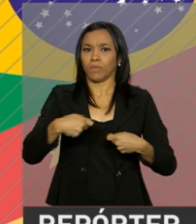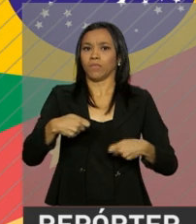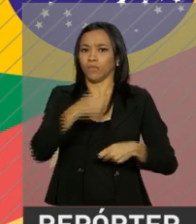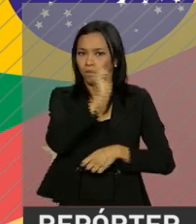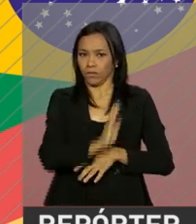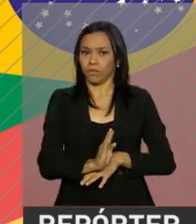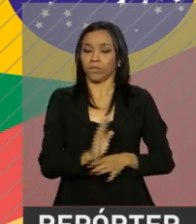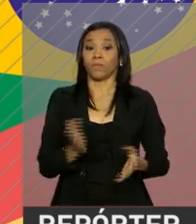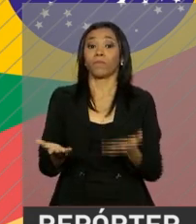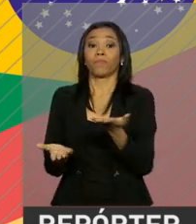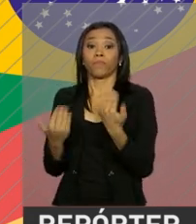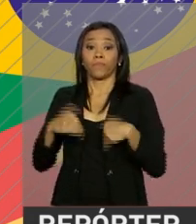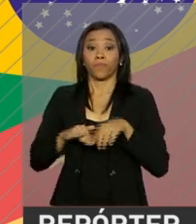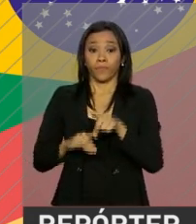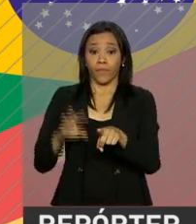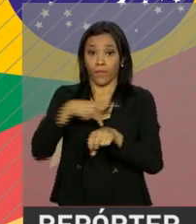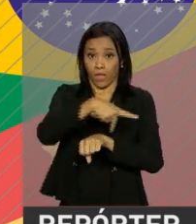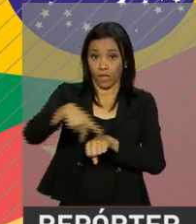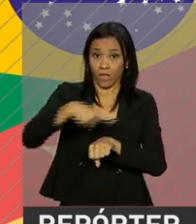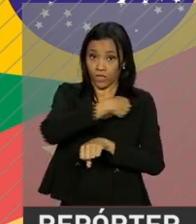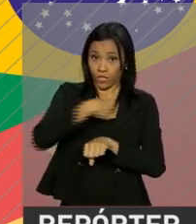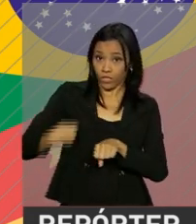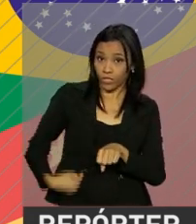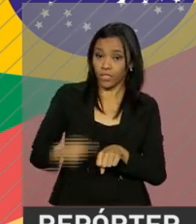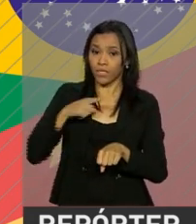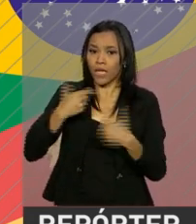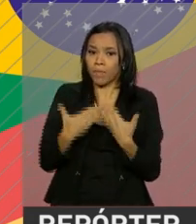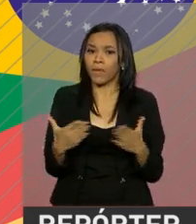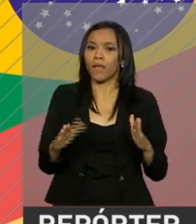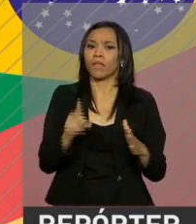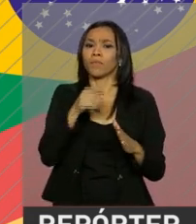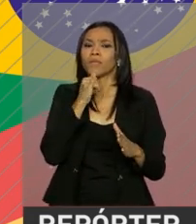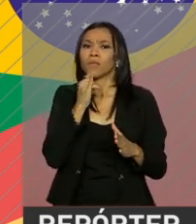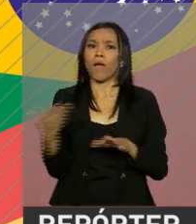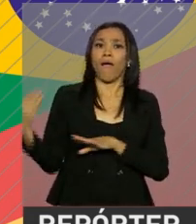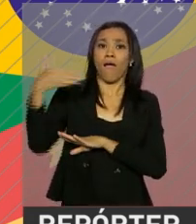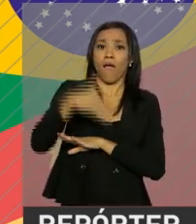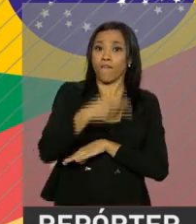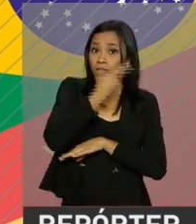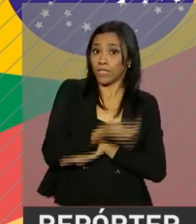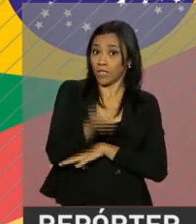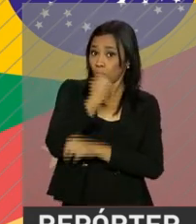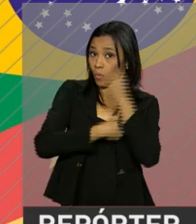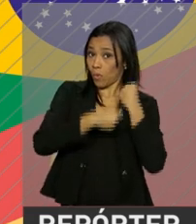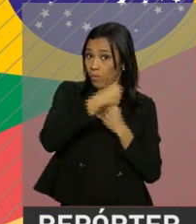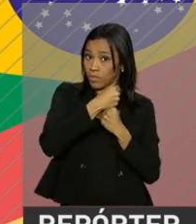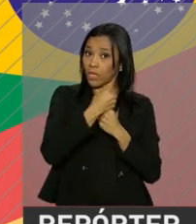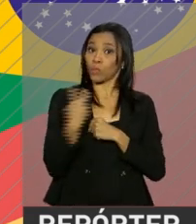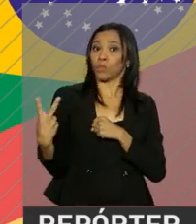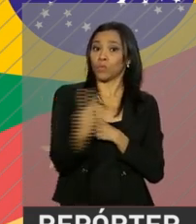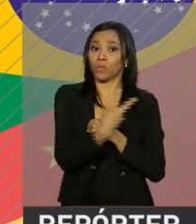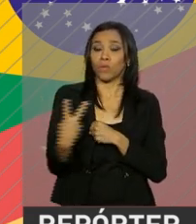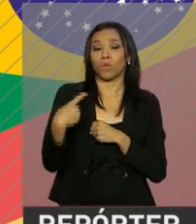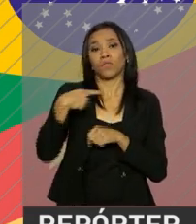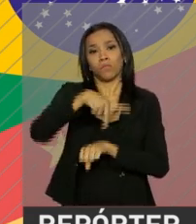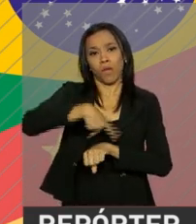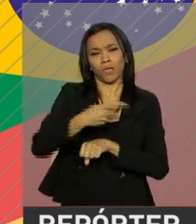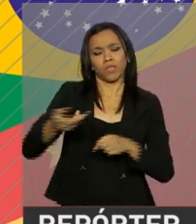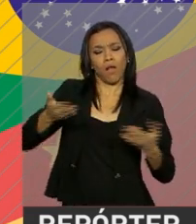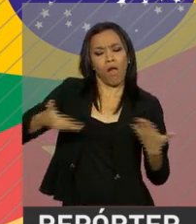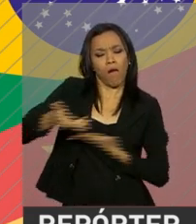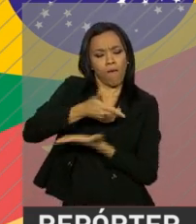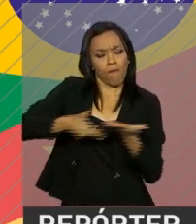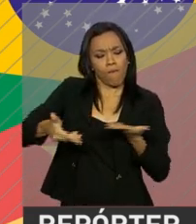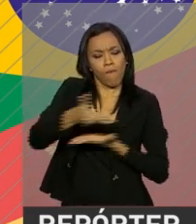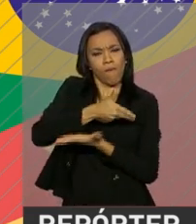tem ampliado os investimentos no Brasil. Na visita do primeiro-ministro chinês no ano passado, os dois países conversaram sobre a